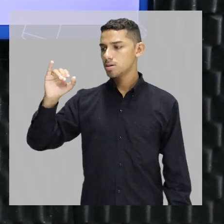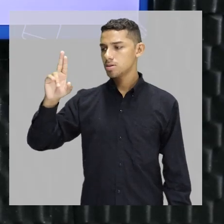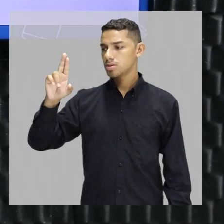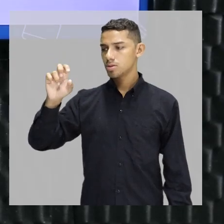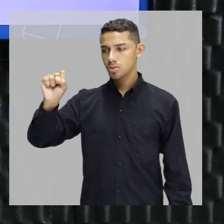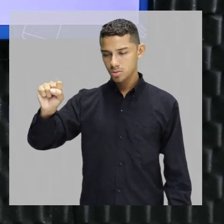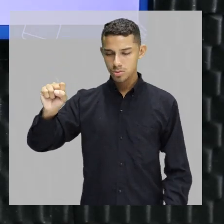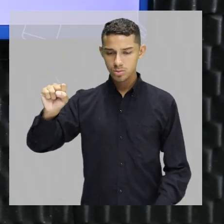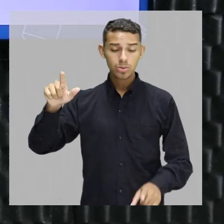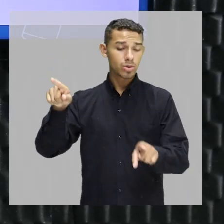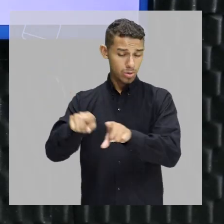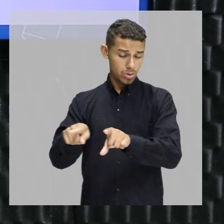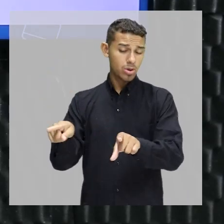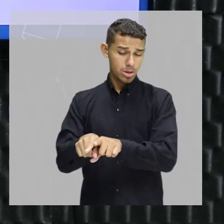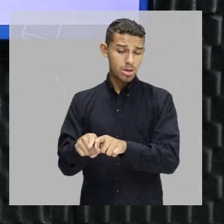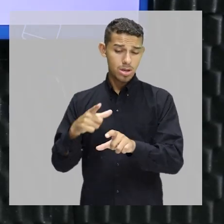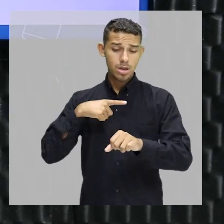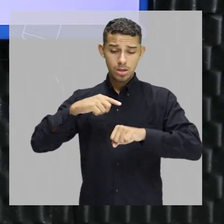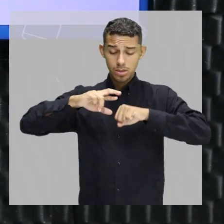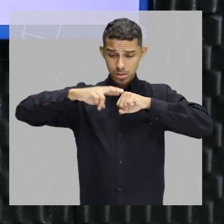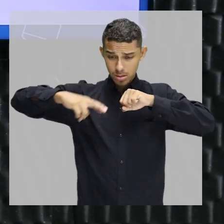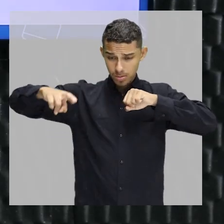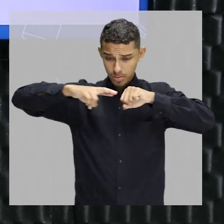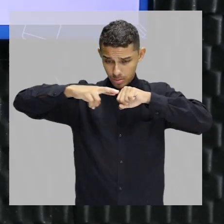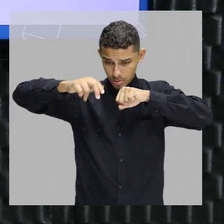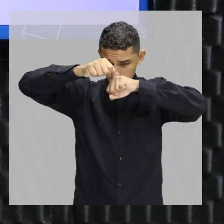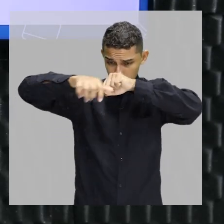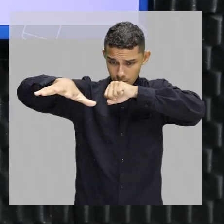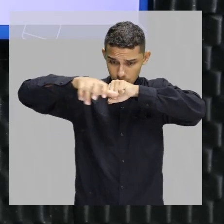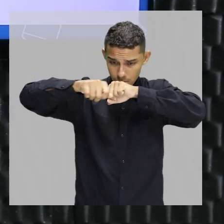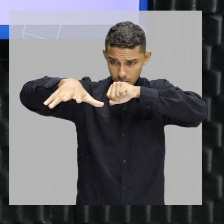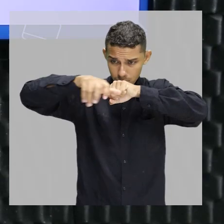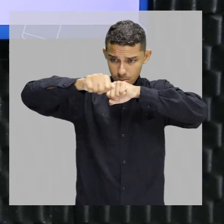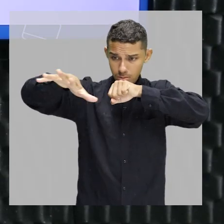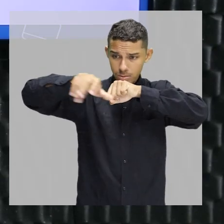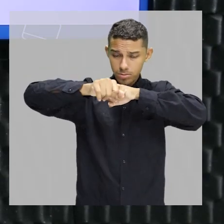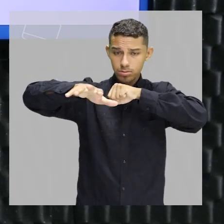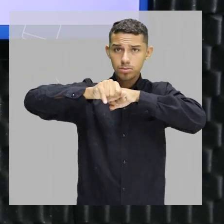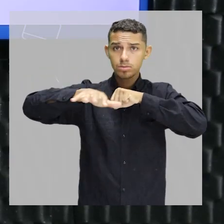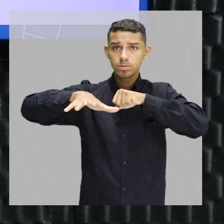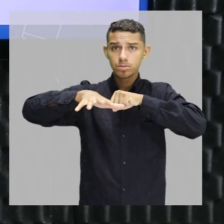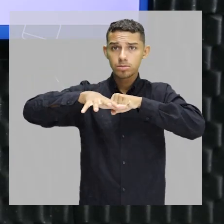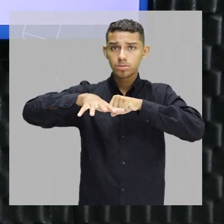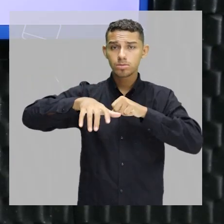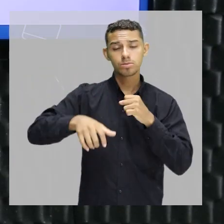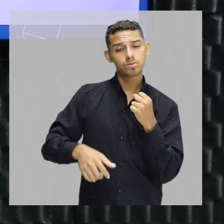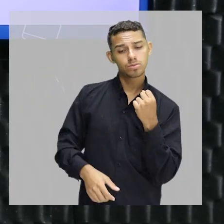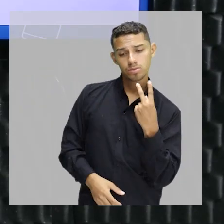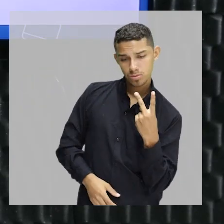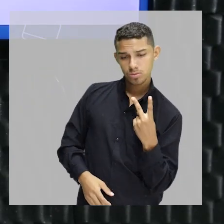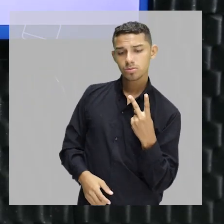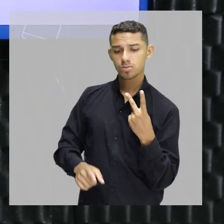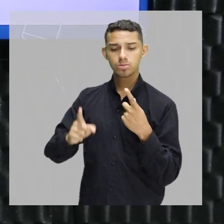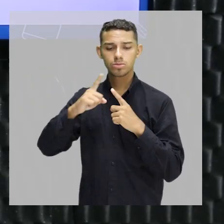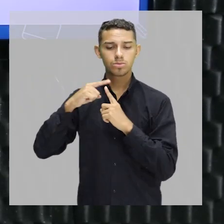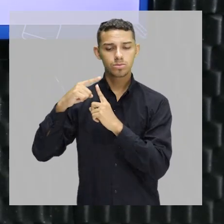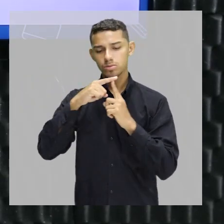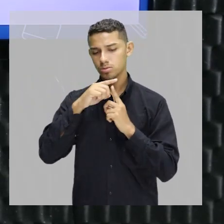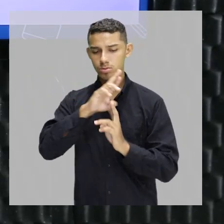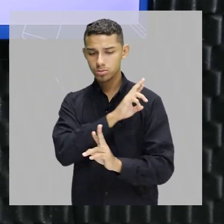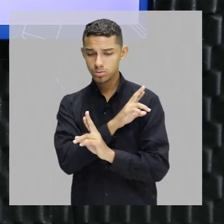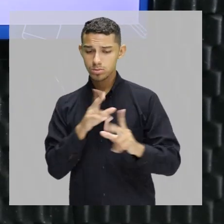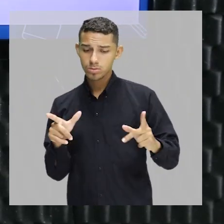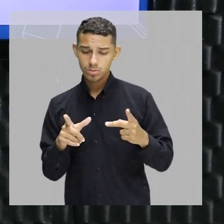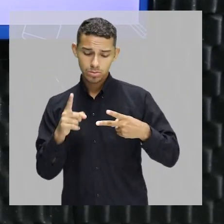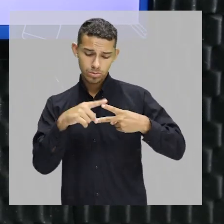aí radiação eletromagnética. Ok? Então percebam que são dois tipos diferentes. Né? Além disso,